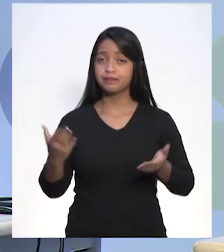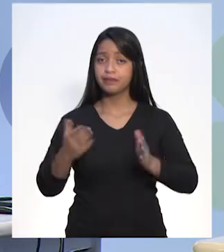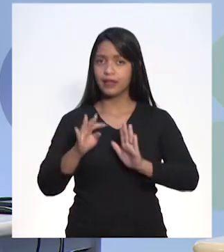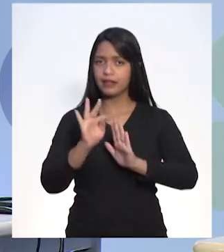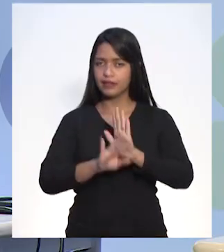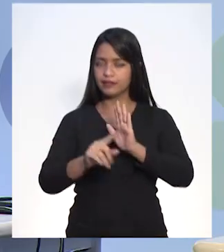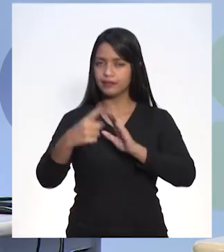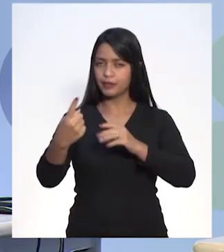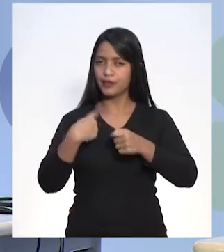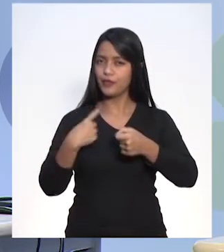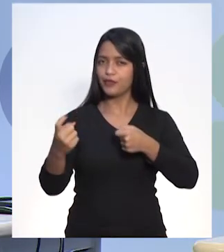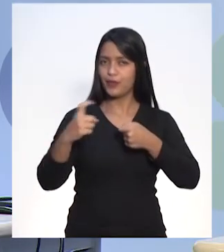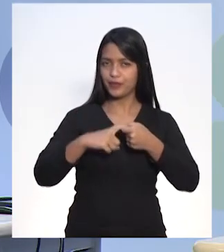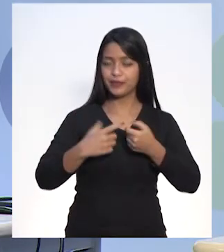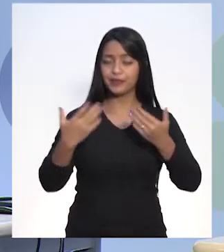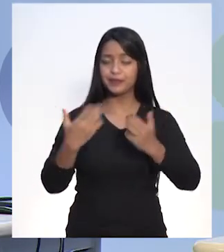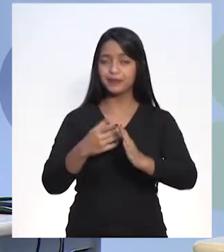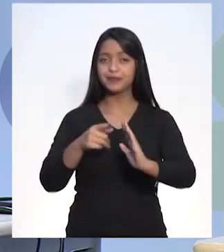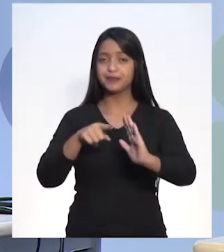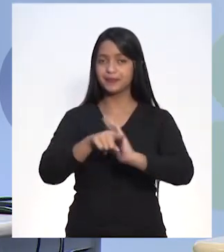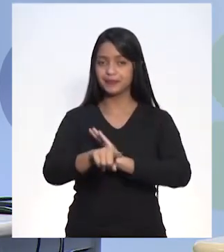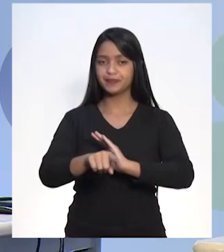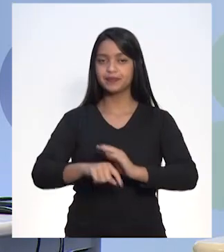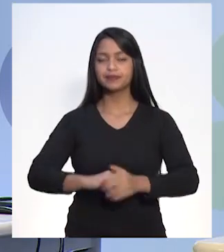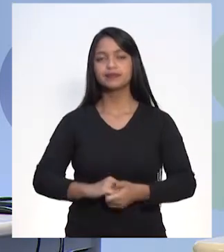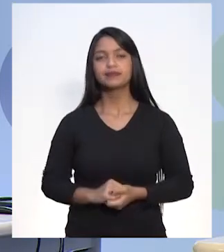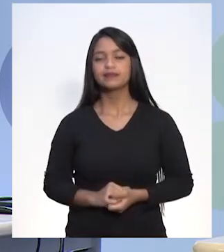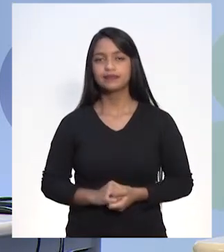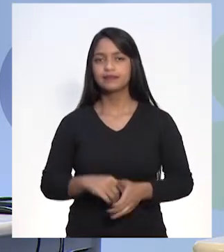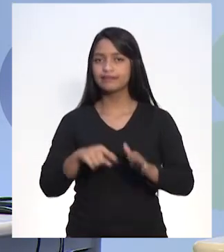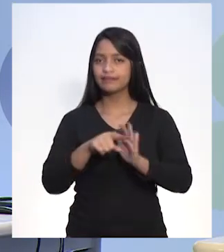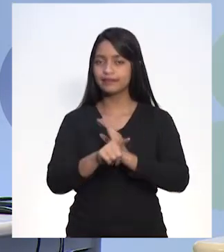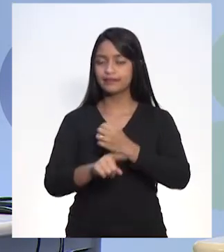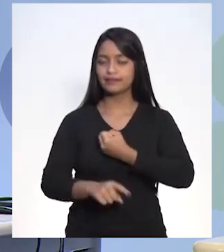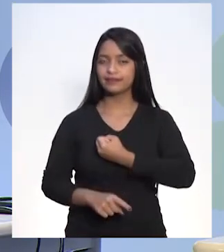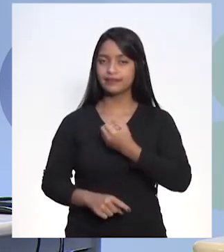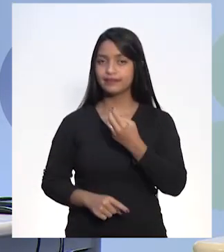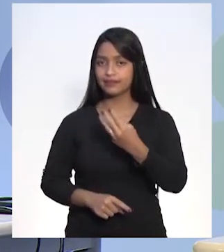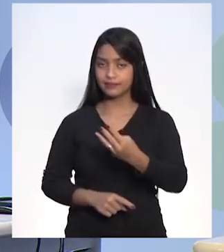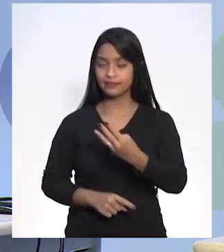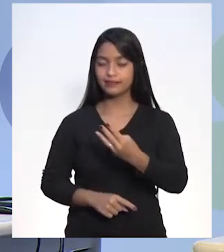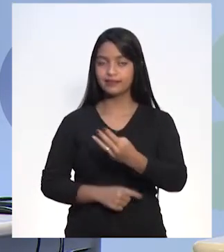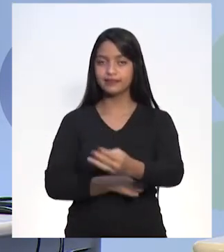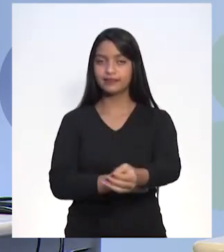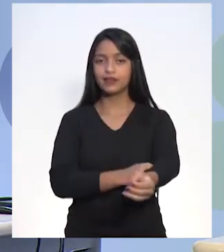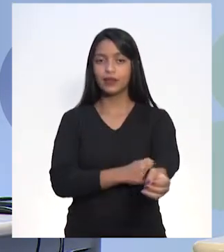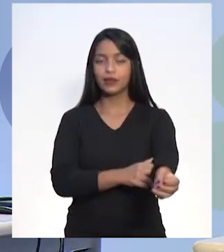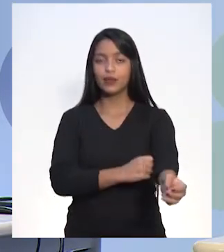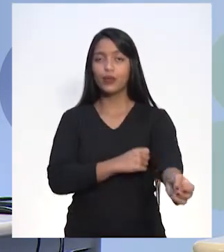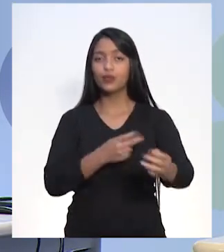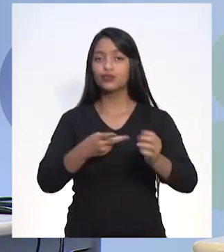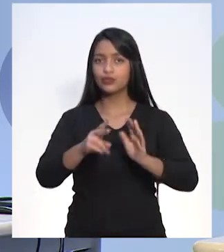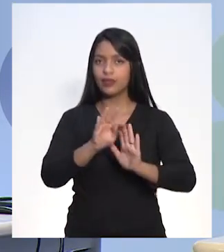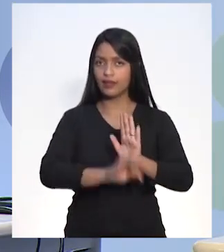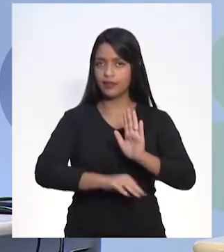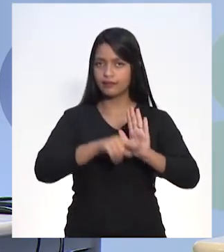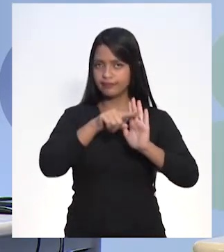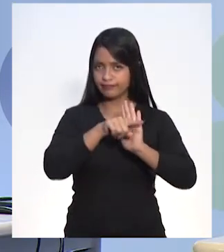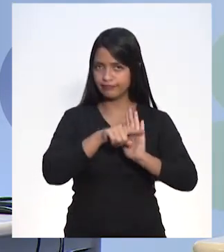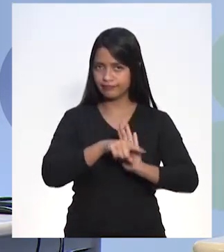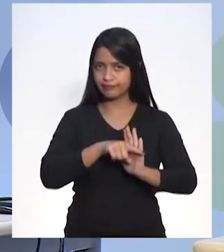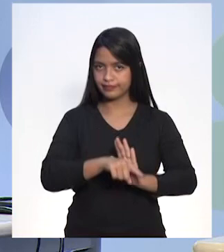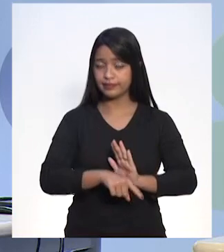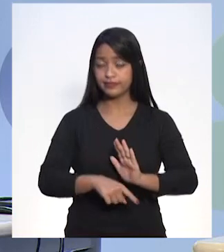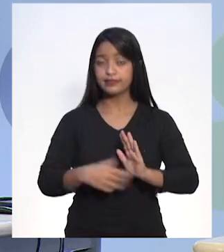amor proibido entre 2 jovens na Verona renascentista, mas também evidencia a hipocrisia e